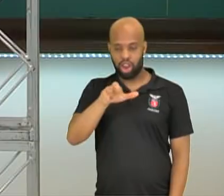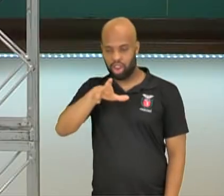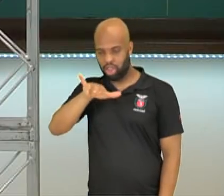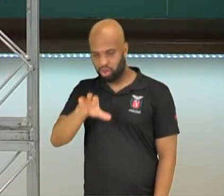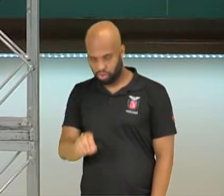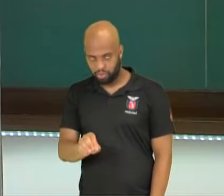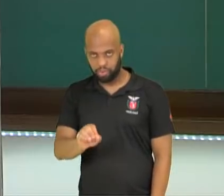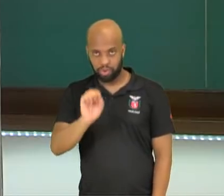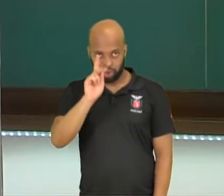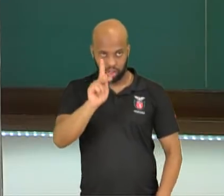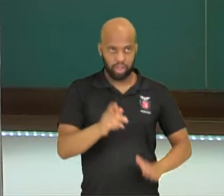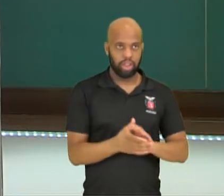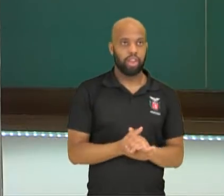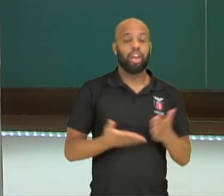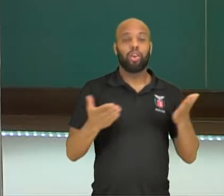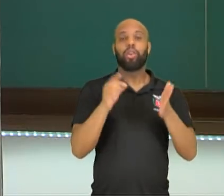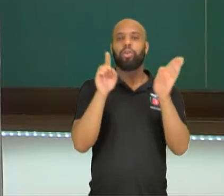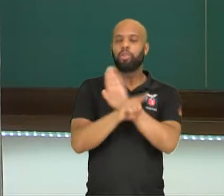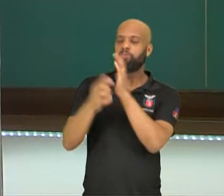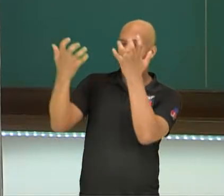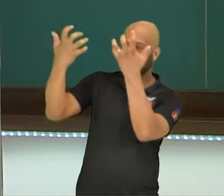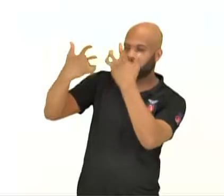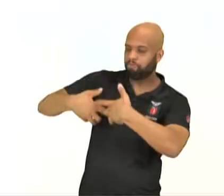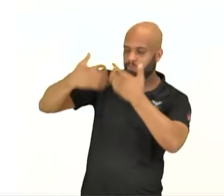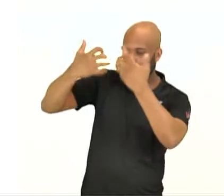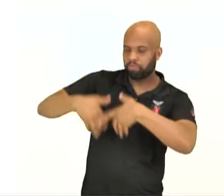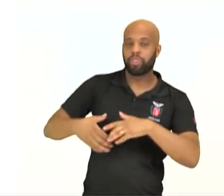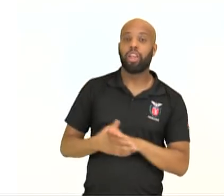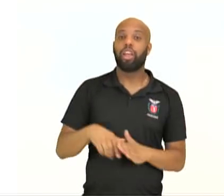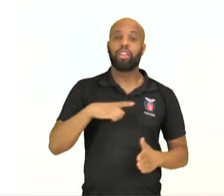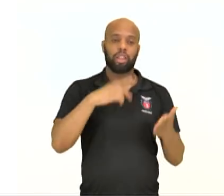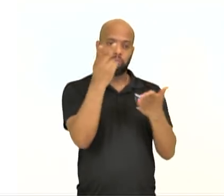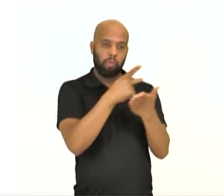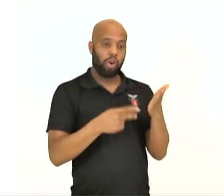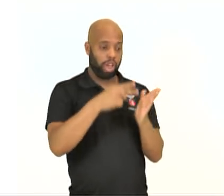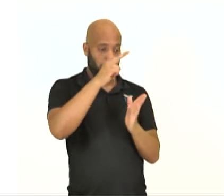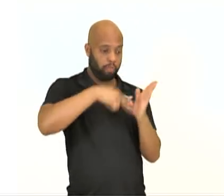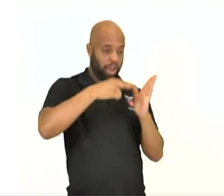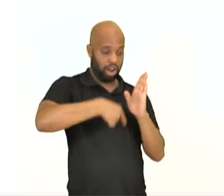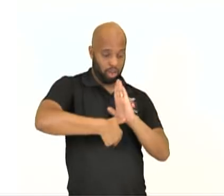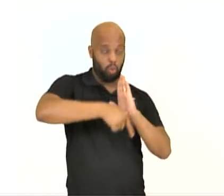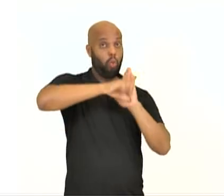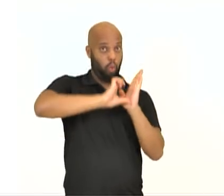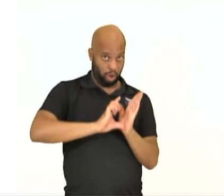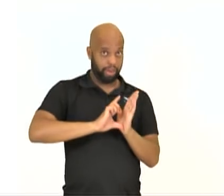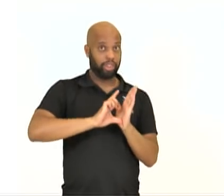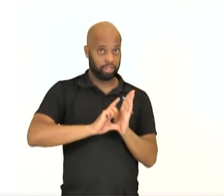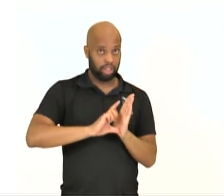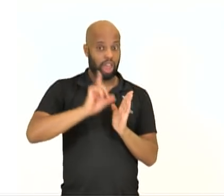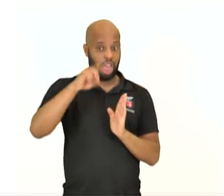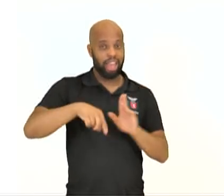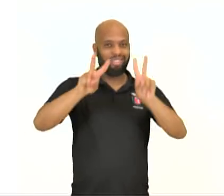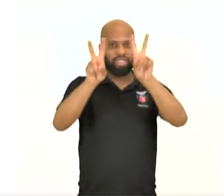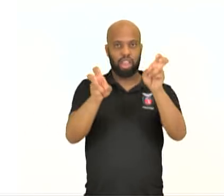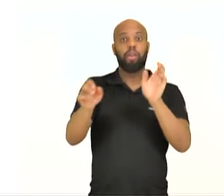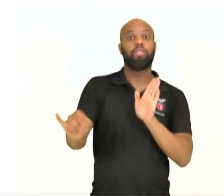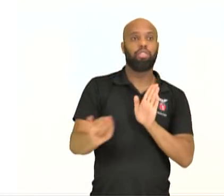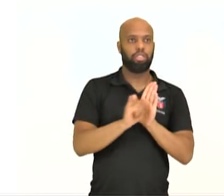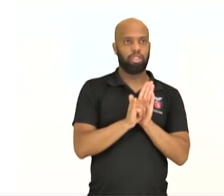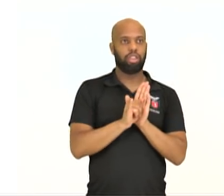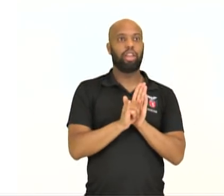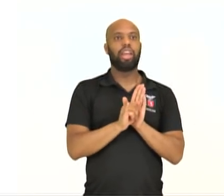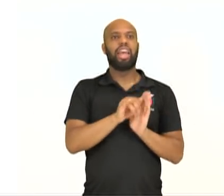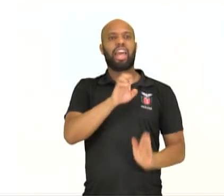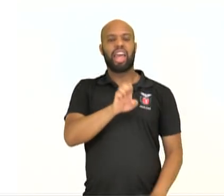Muito bem. Quiz para você. No poema lido anteriormente, o poema Identidade, o